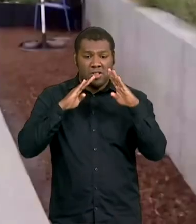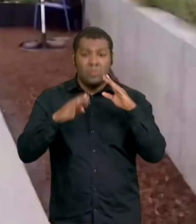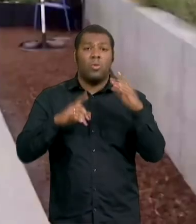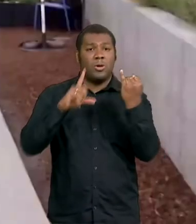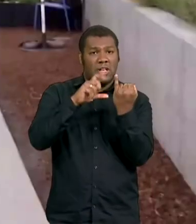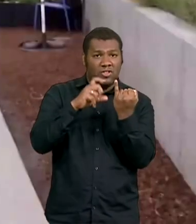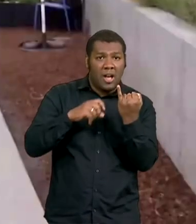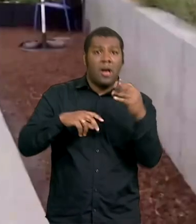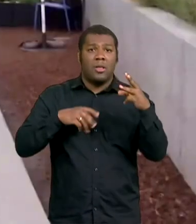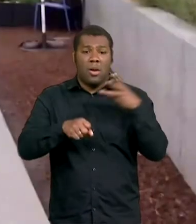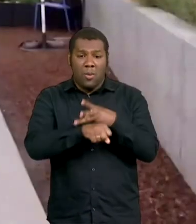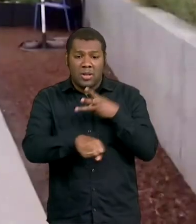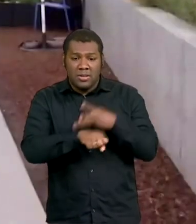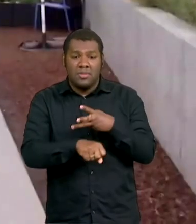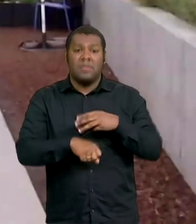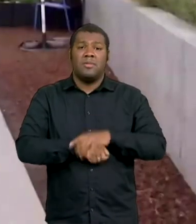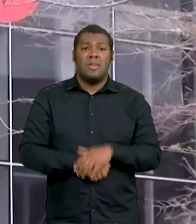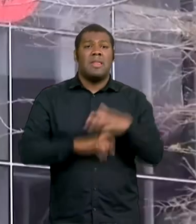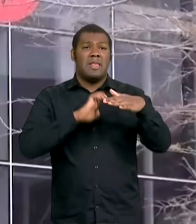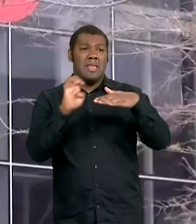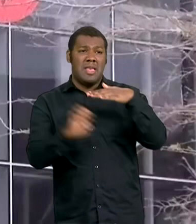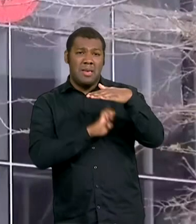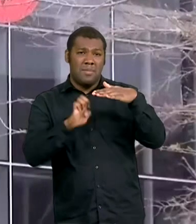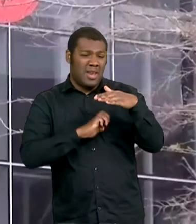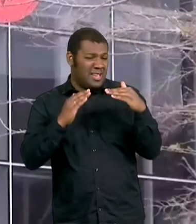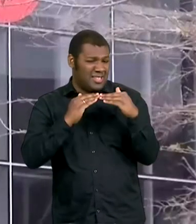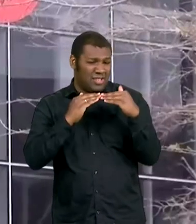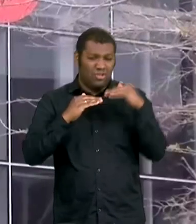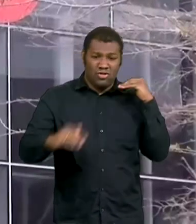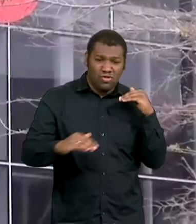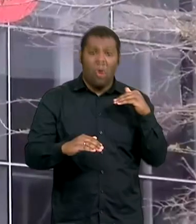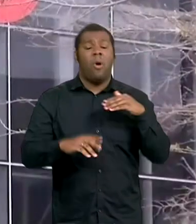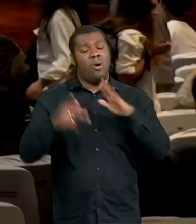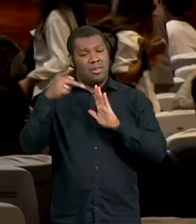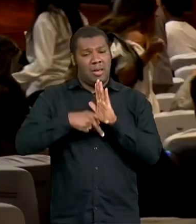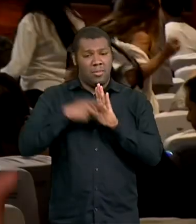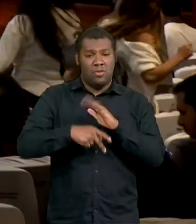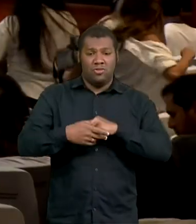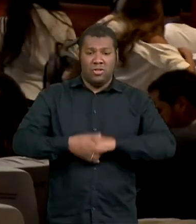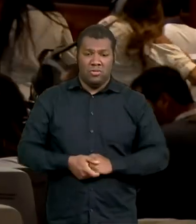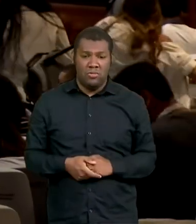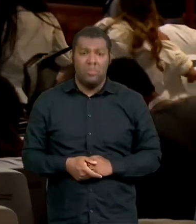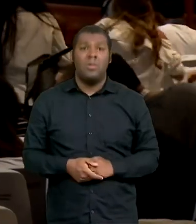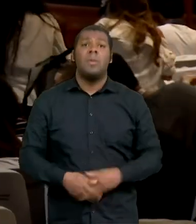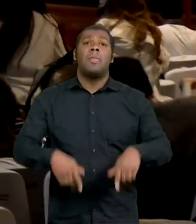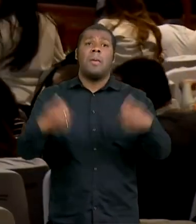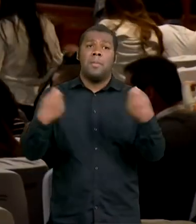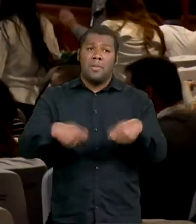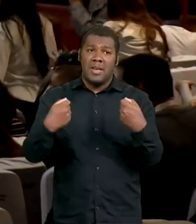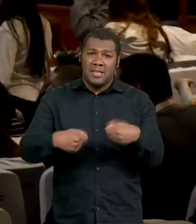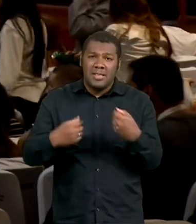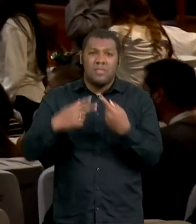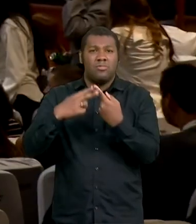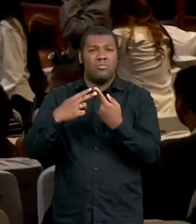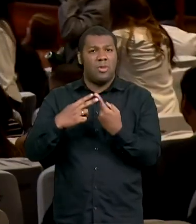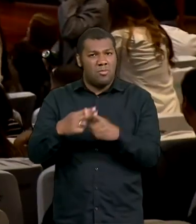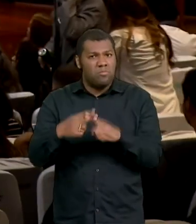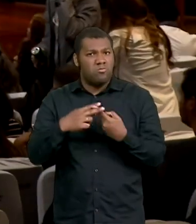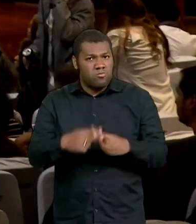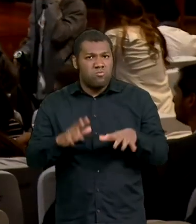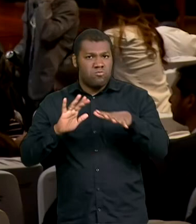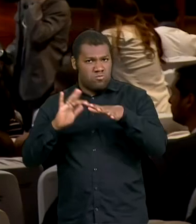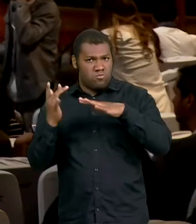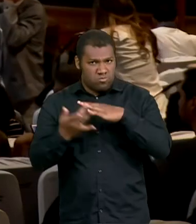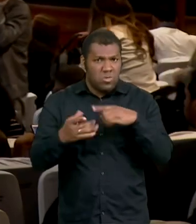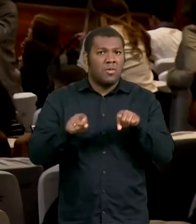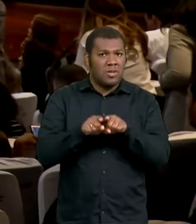Essas empresas alegam que o projeto ataca a liberdade de expressão. A necessidade de se regular as plataformas e as redes